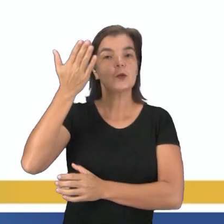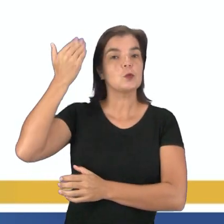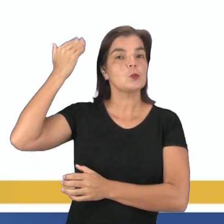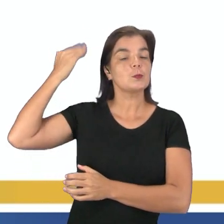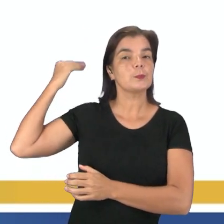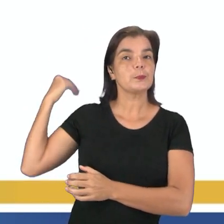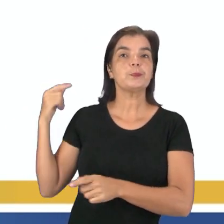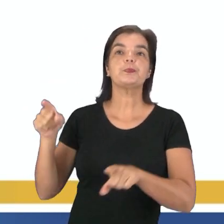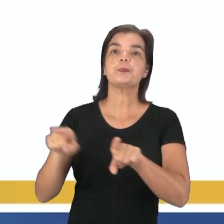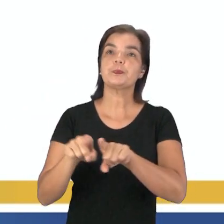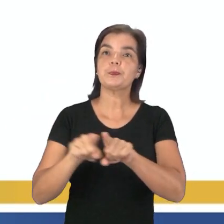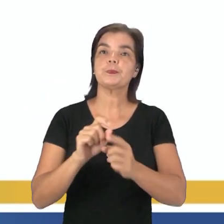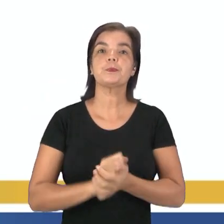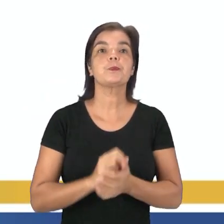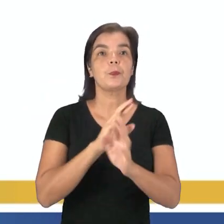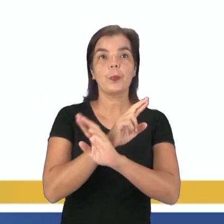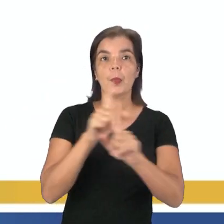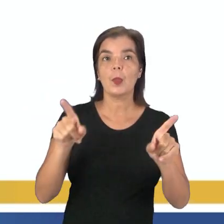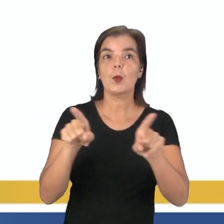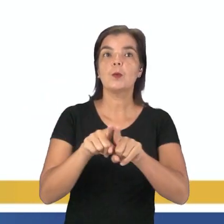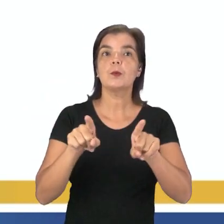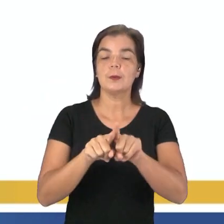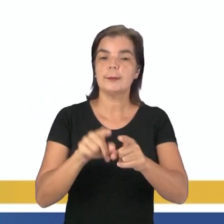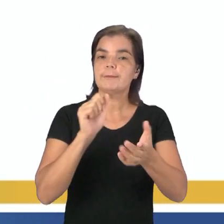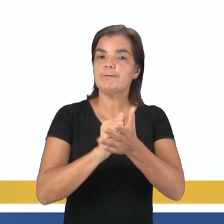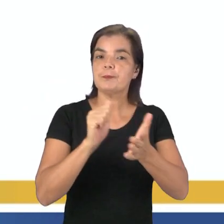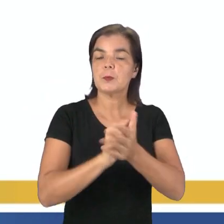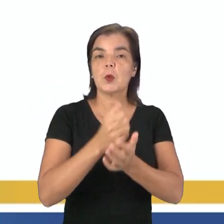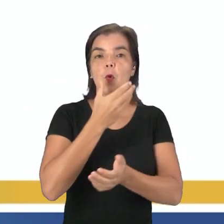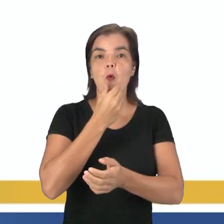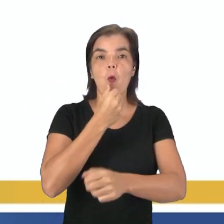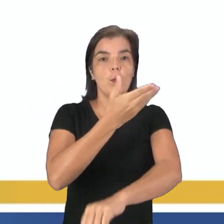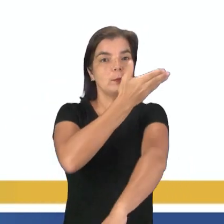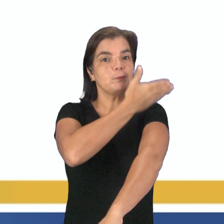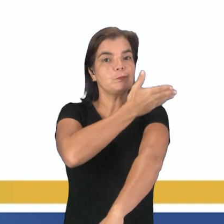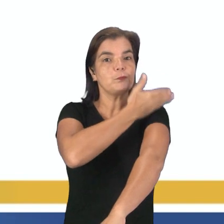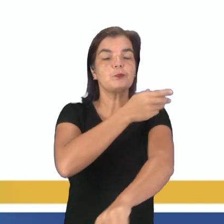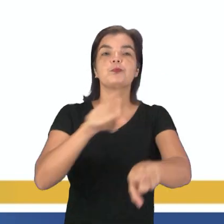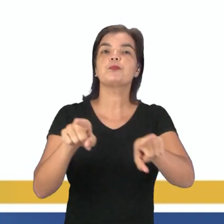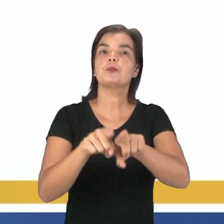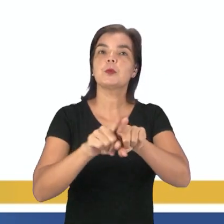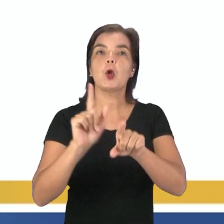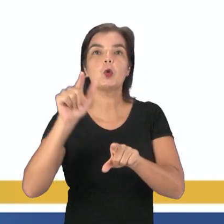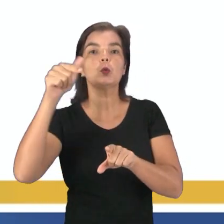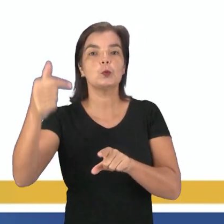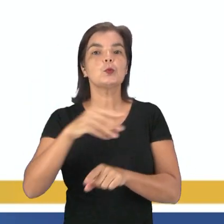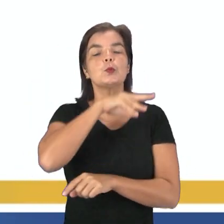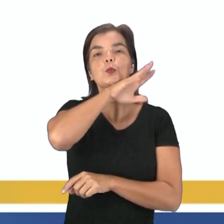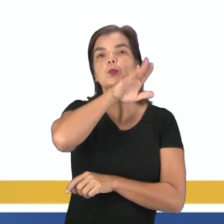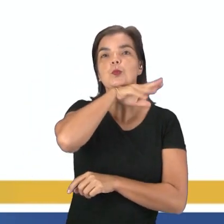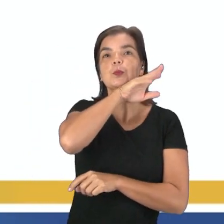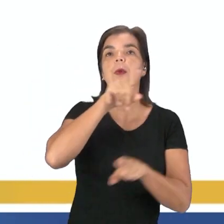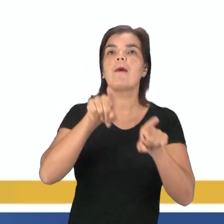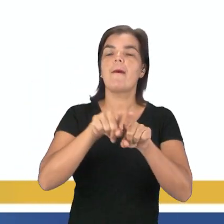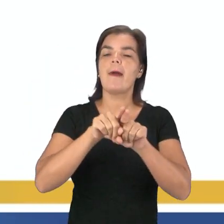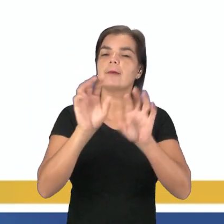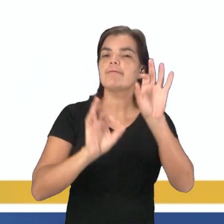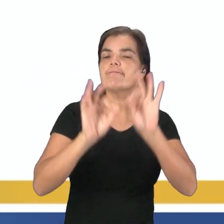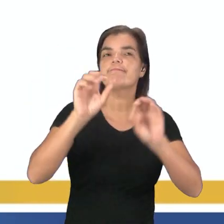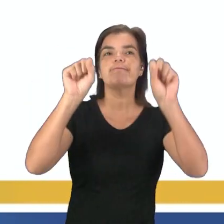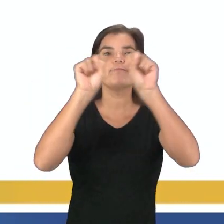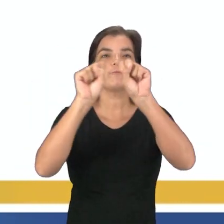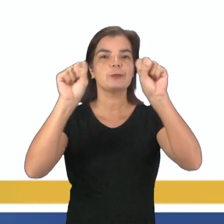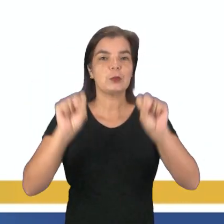homem contemporâneo. O que diferencia os registros do homem pré-histórico dos registros dos outros animais é a produção